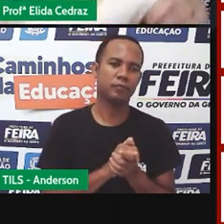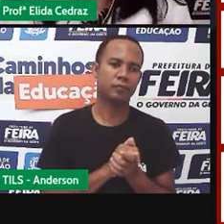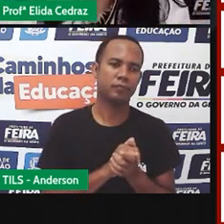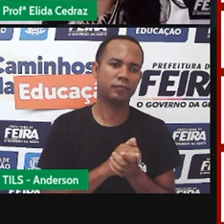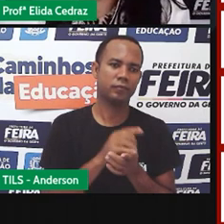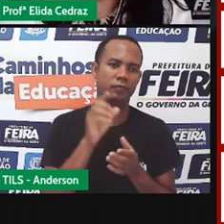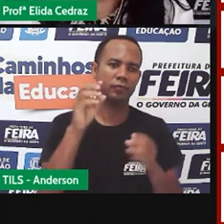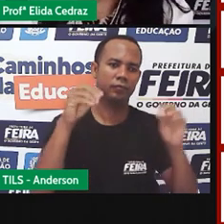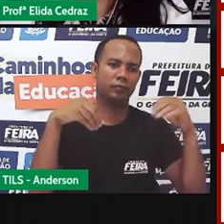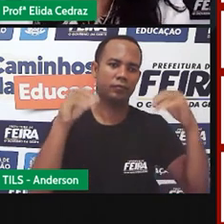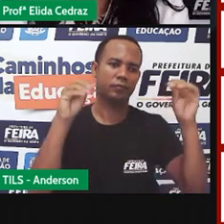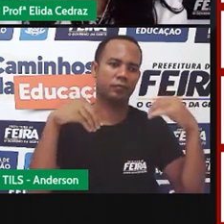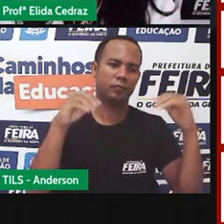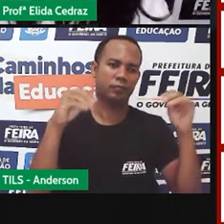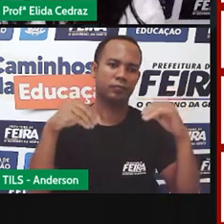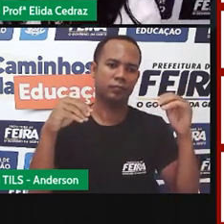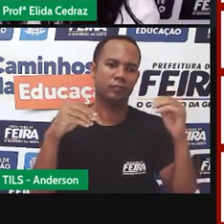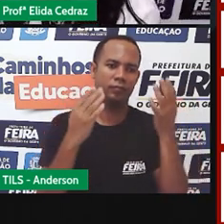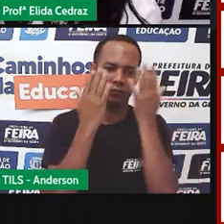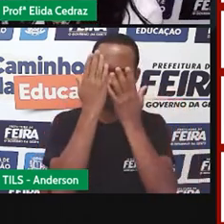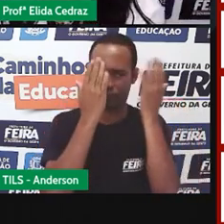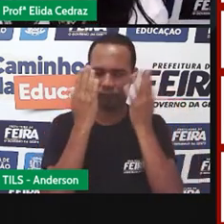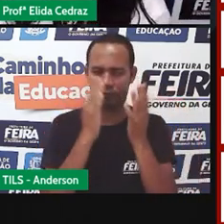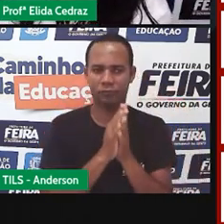uma toalhinha,